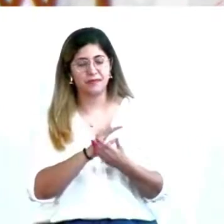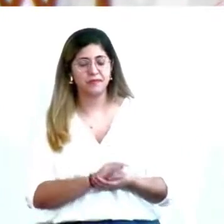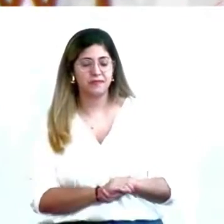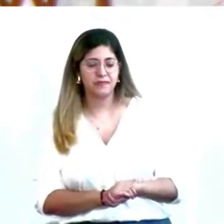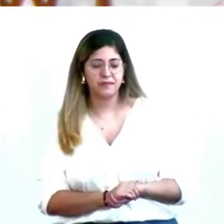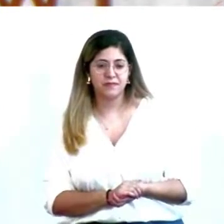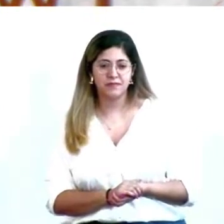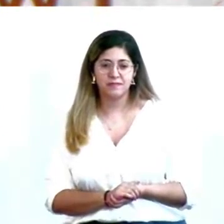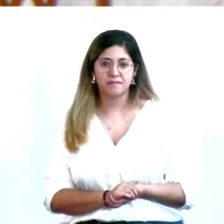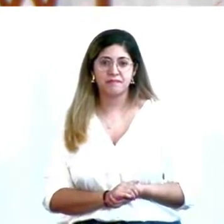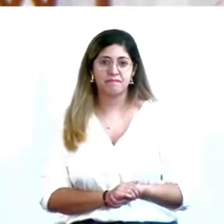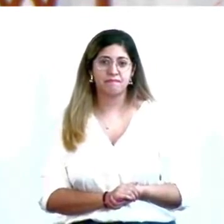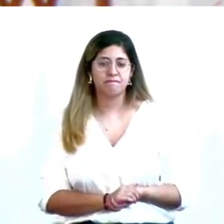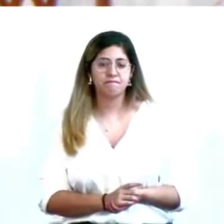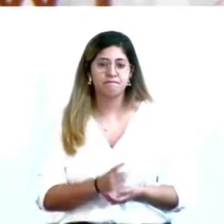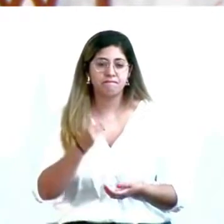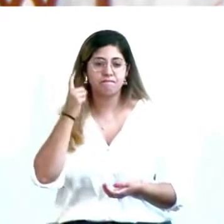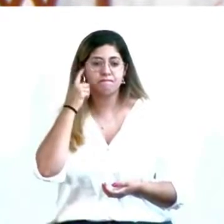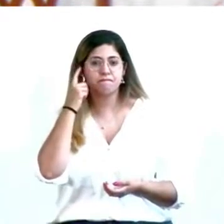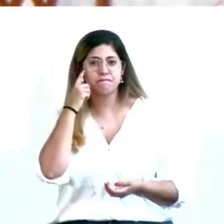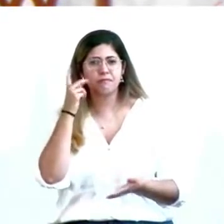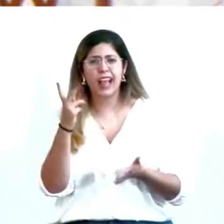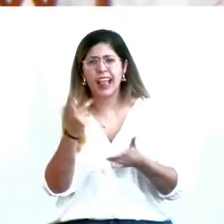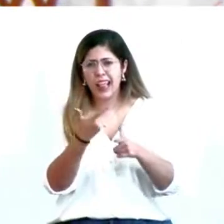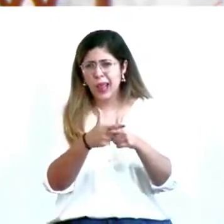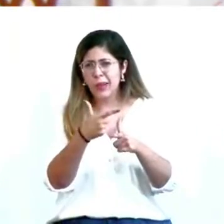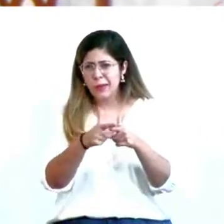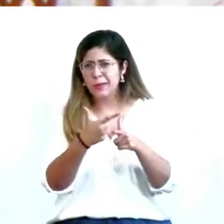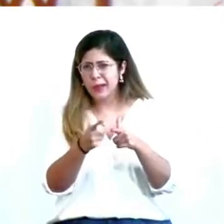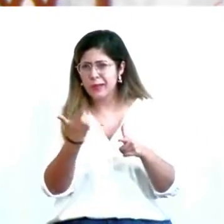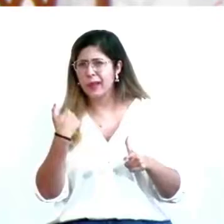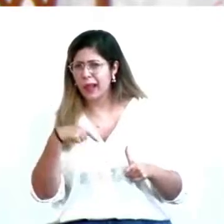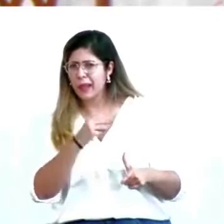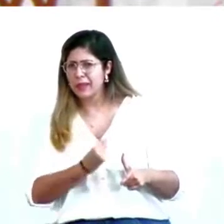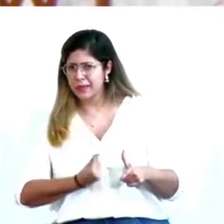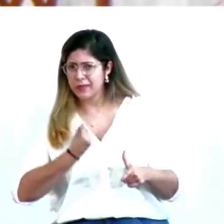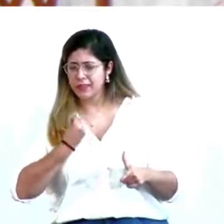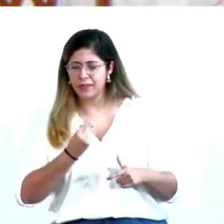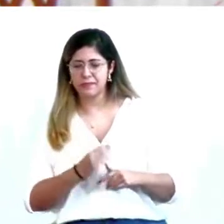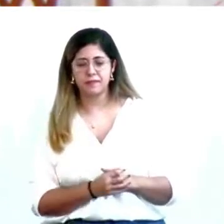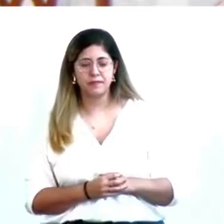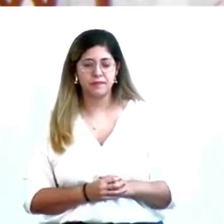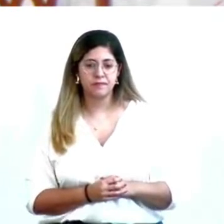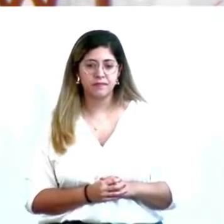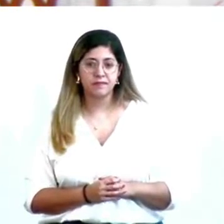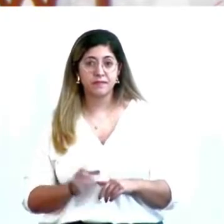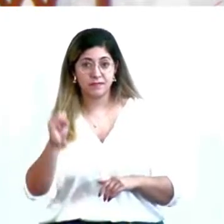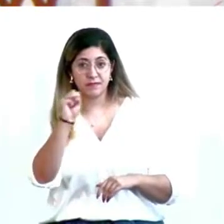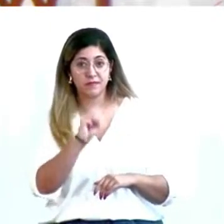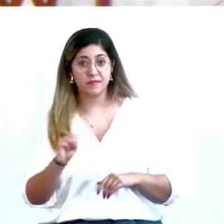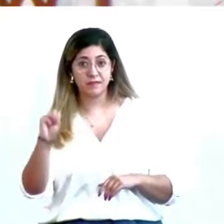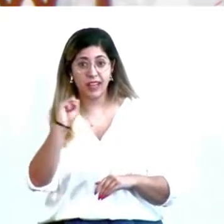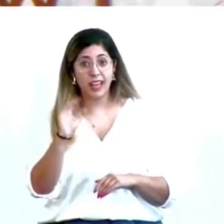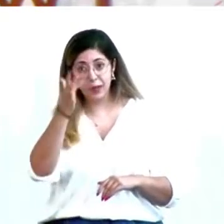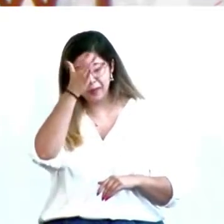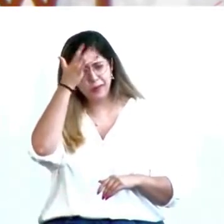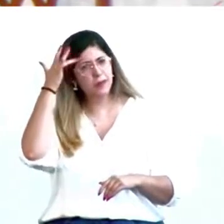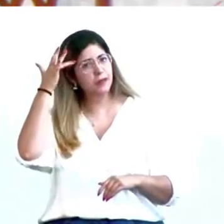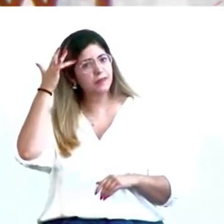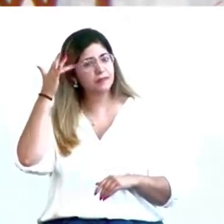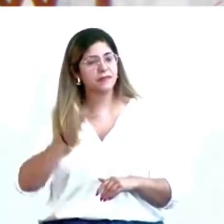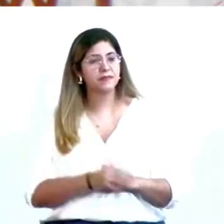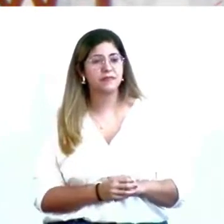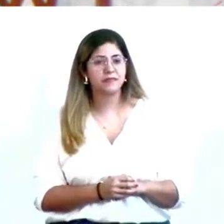E veja como isso é um problema para nós. Porque quando solteiros, nós começamos